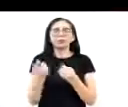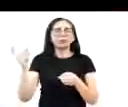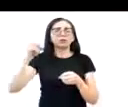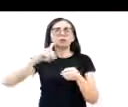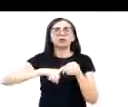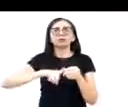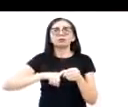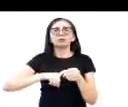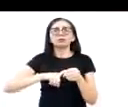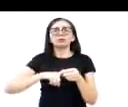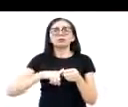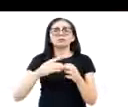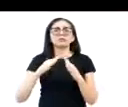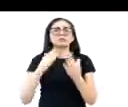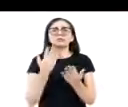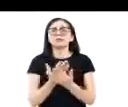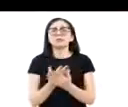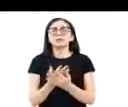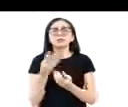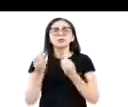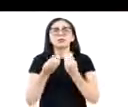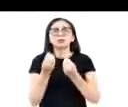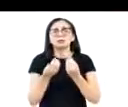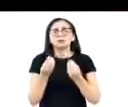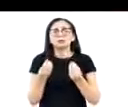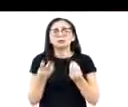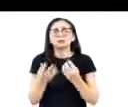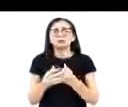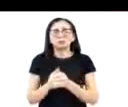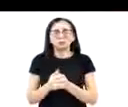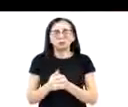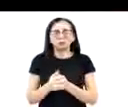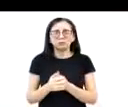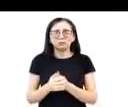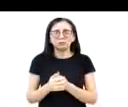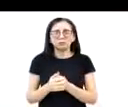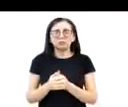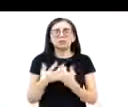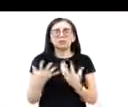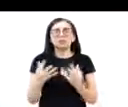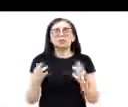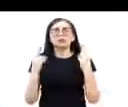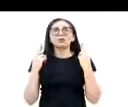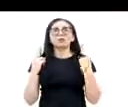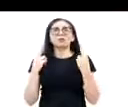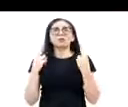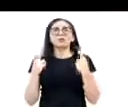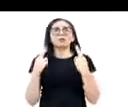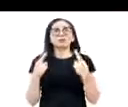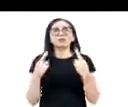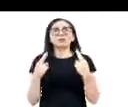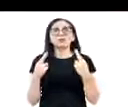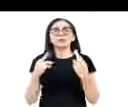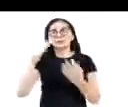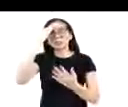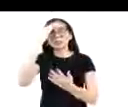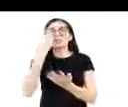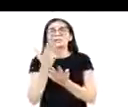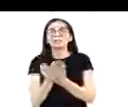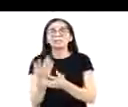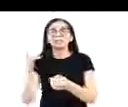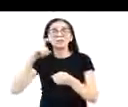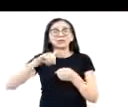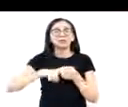para a escola? Ver a escola com os olhos da esperança. Como fazer se esperançar na nossa